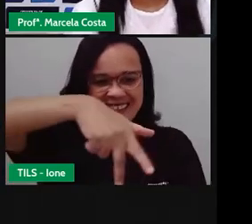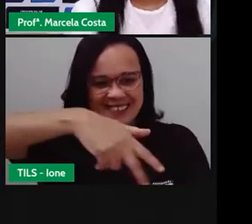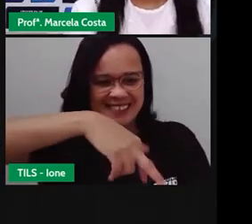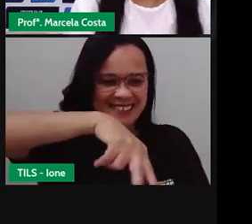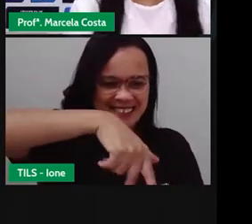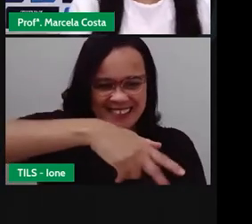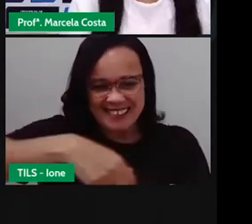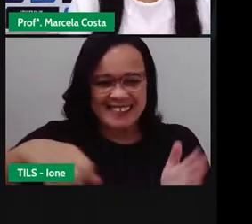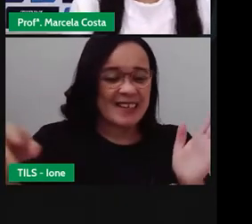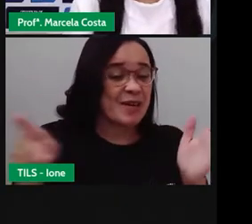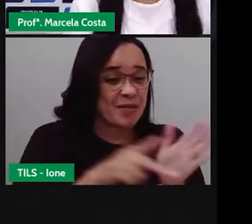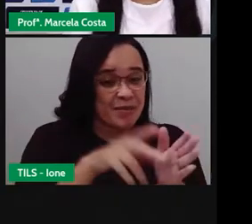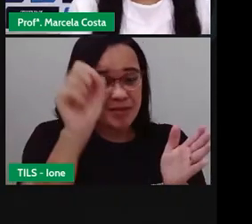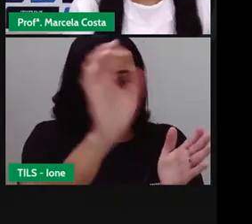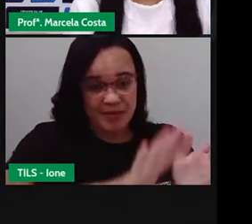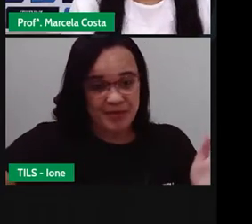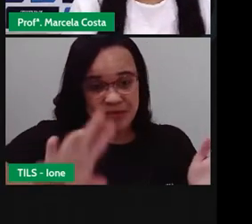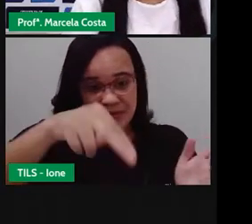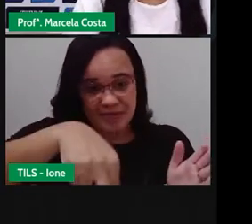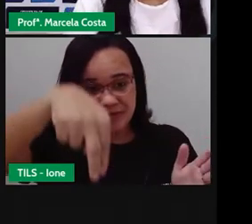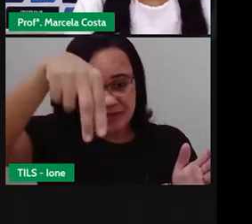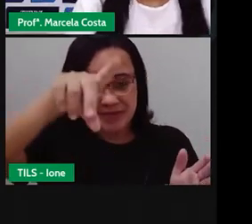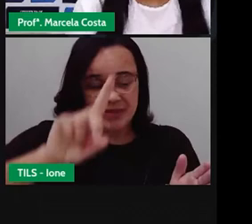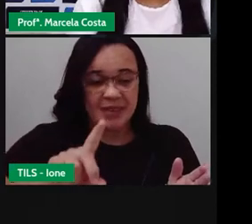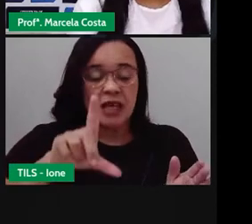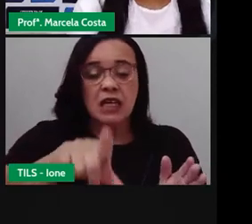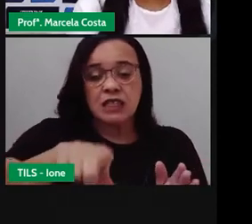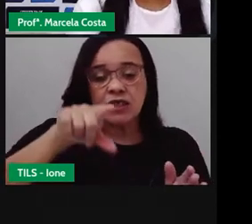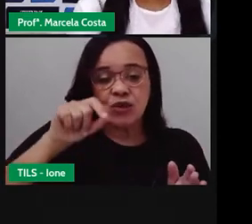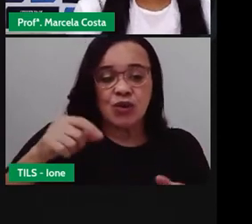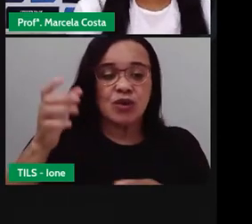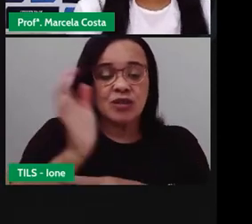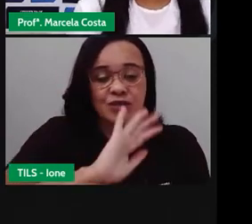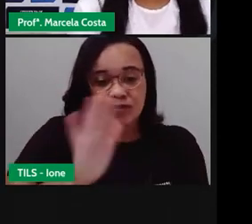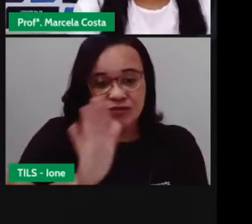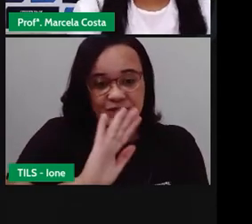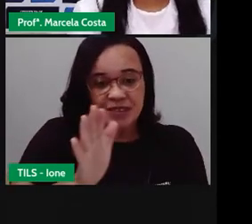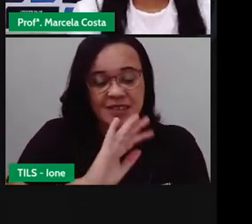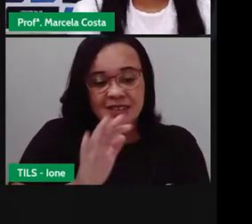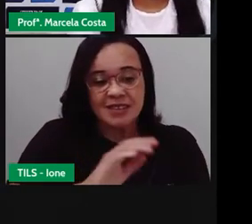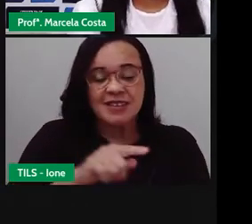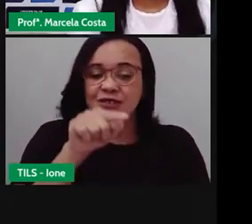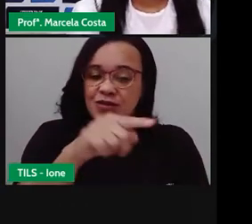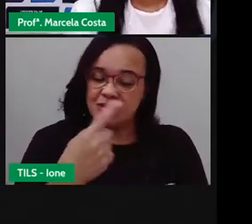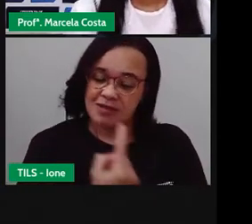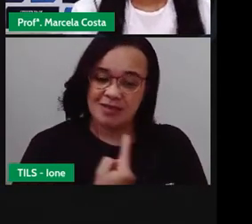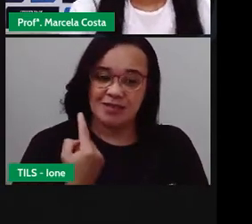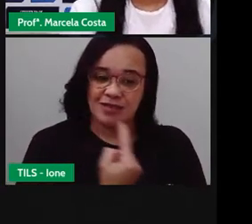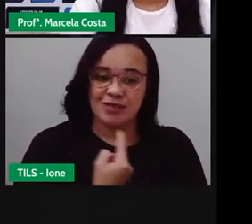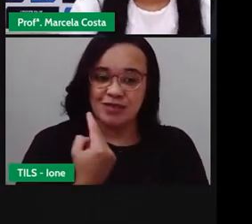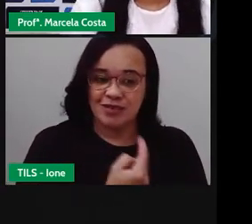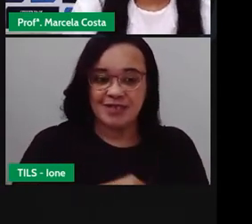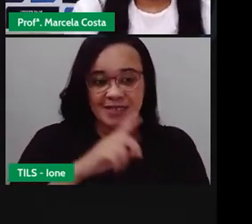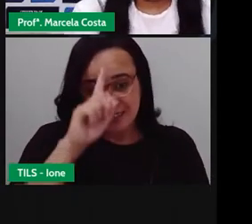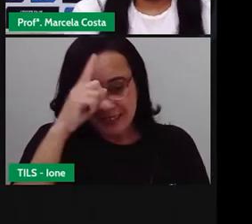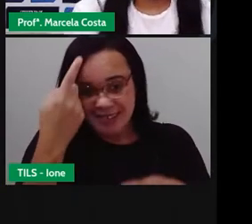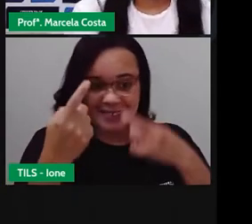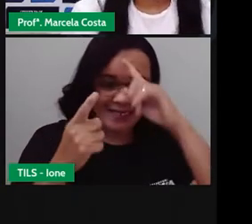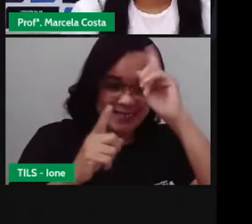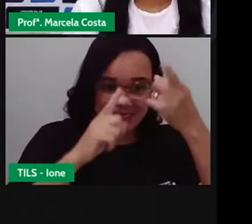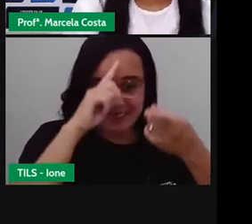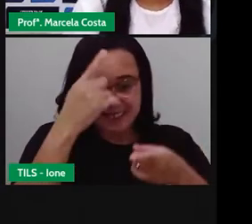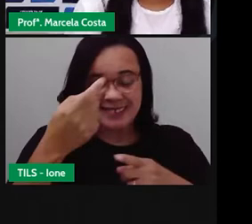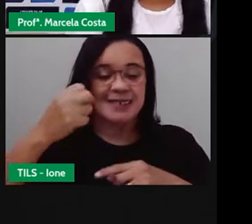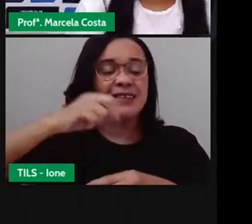escolher um dos ritmos para dançar, criando aí os seus próprios passos. Para isso, você pode seguir